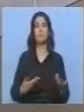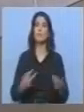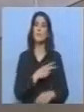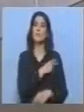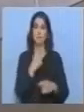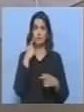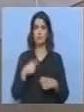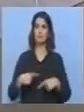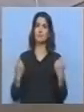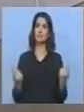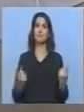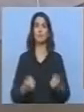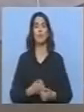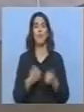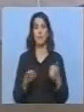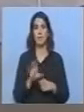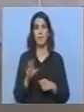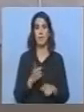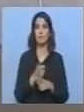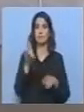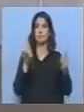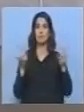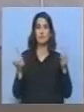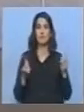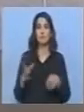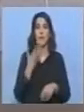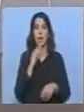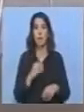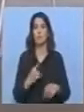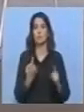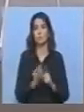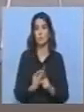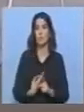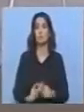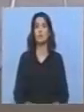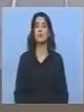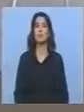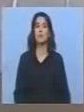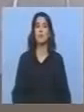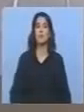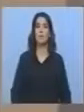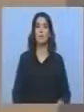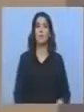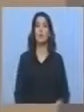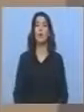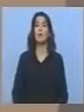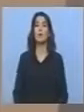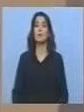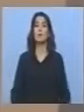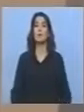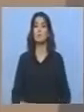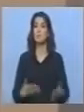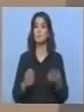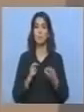outro modo no ponto de vista da captação de alunos e de recursos. A questão que o problema, que